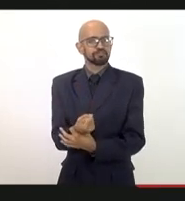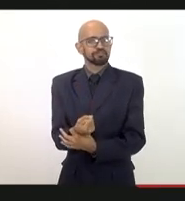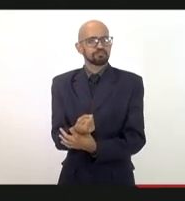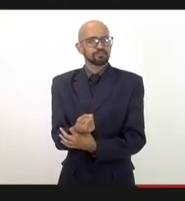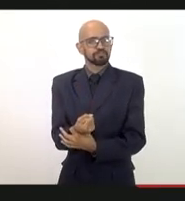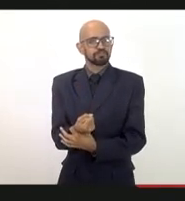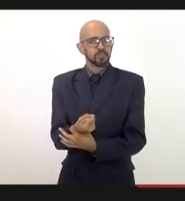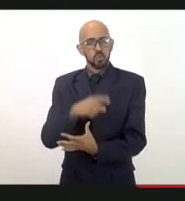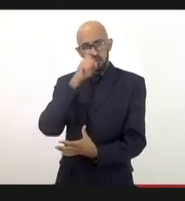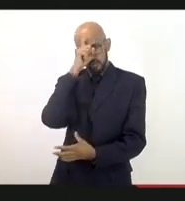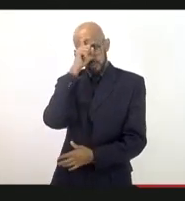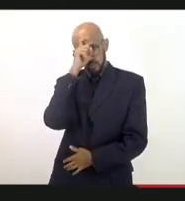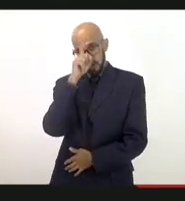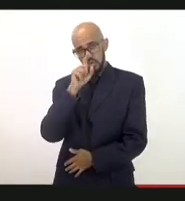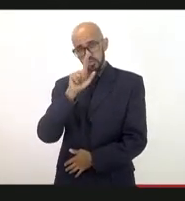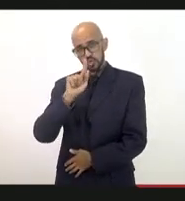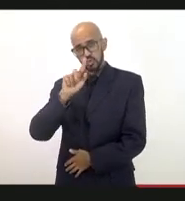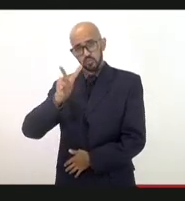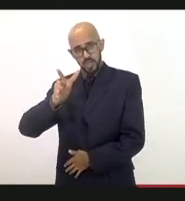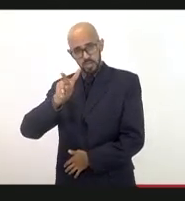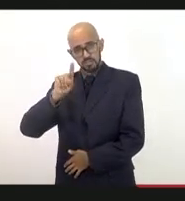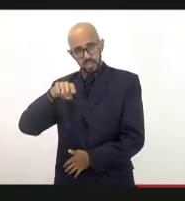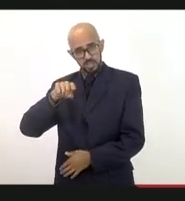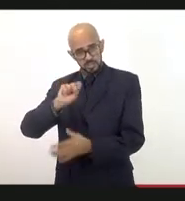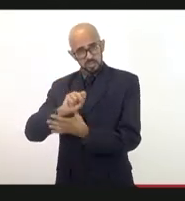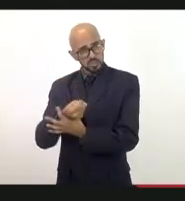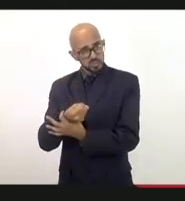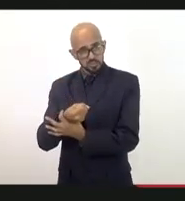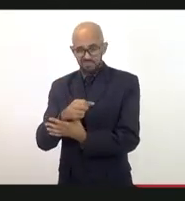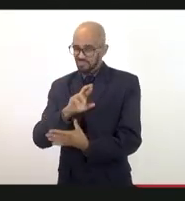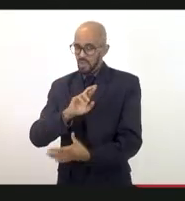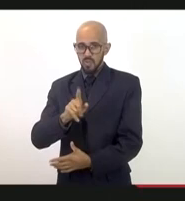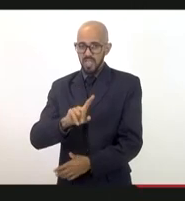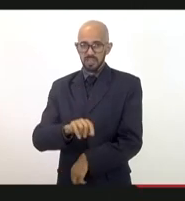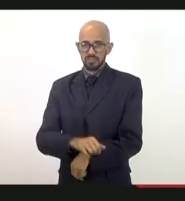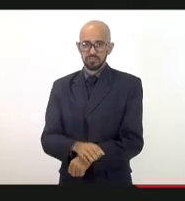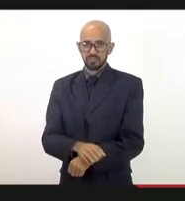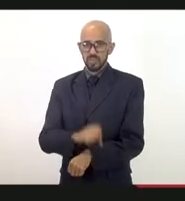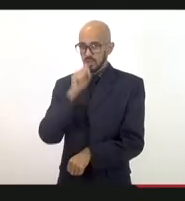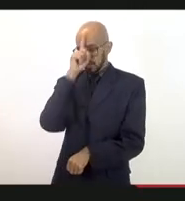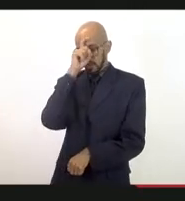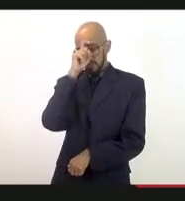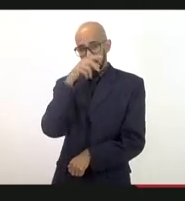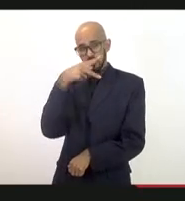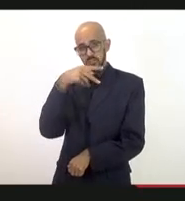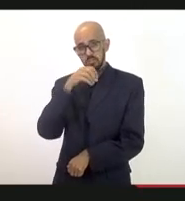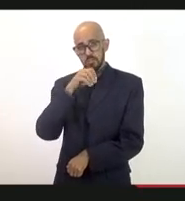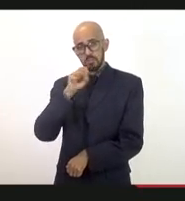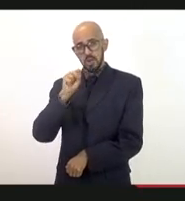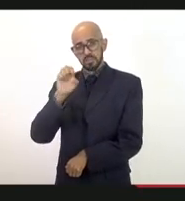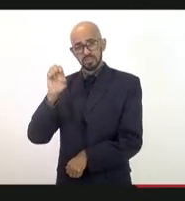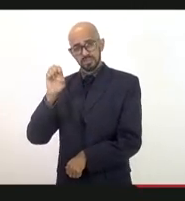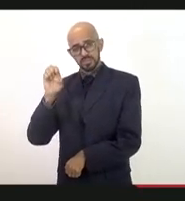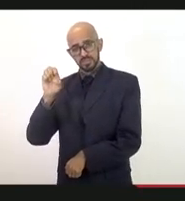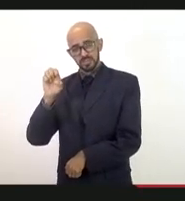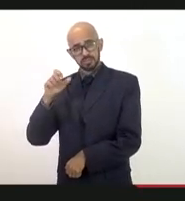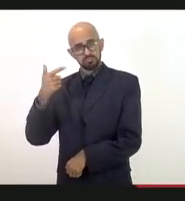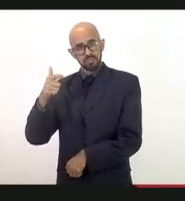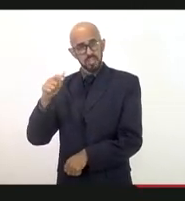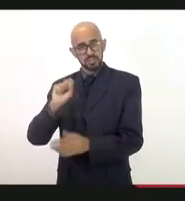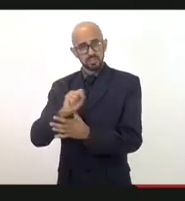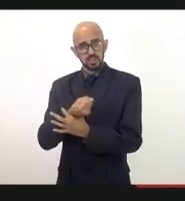Getúlio Vargas, por exemplo, é uma área segura? Não é. O Hospital da Posse é um lugar seguro? Não é. Não é, eu acho que,